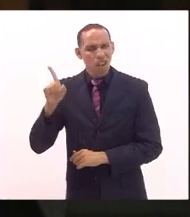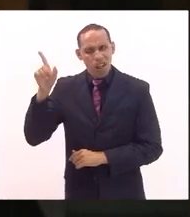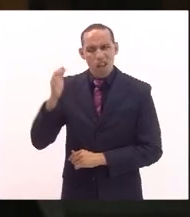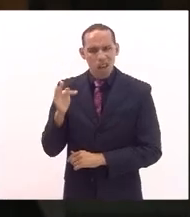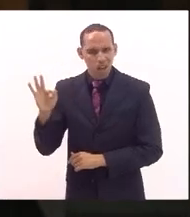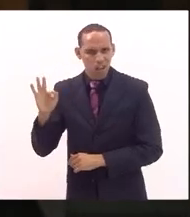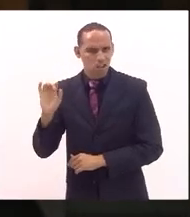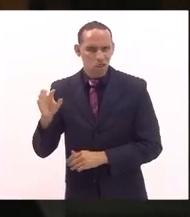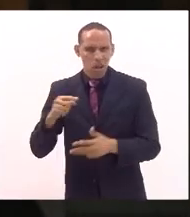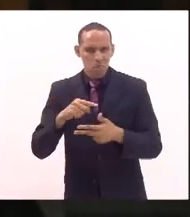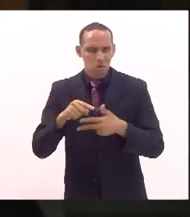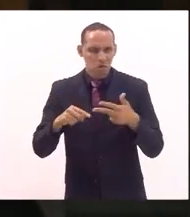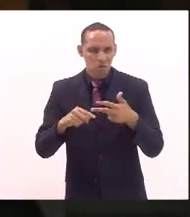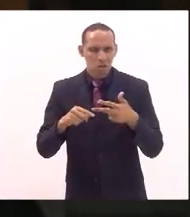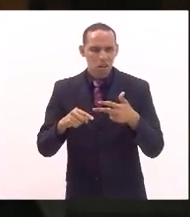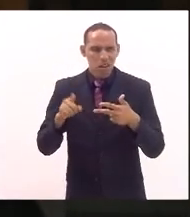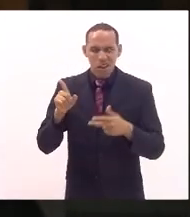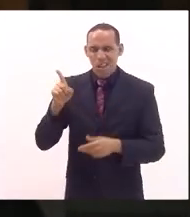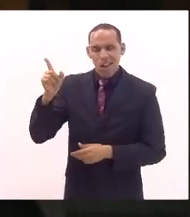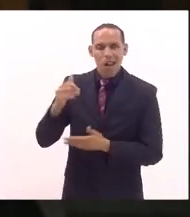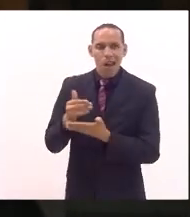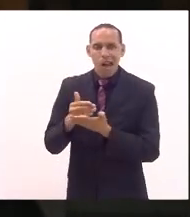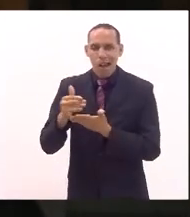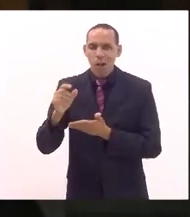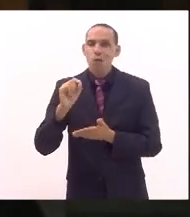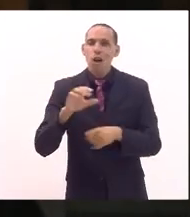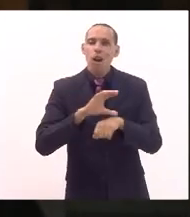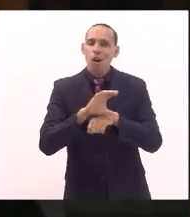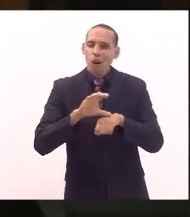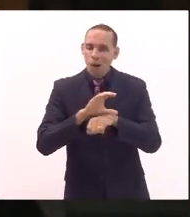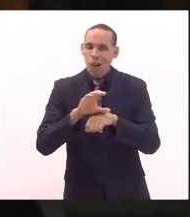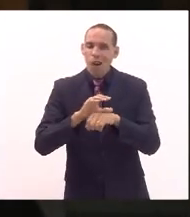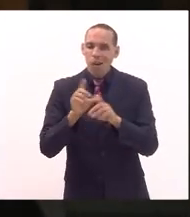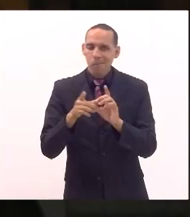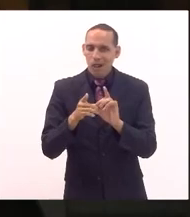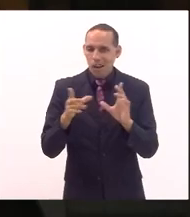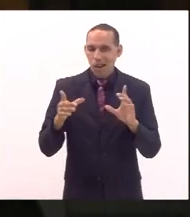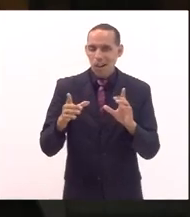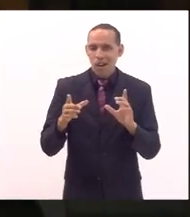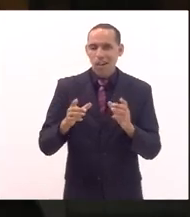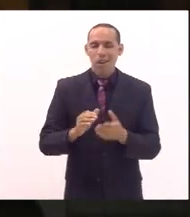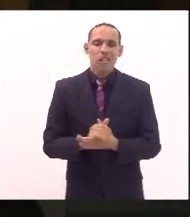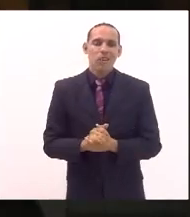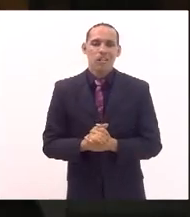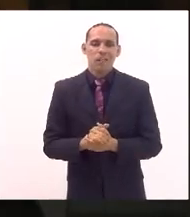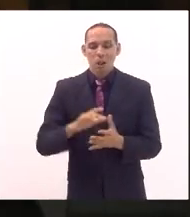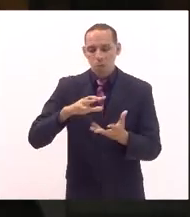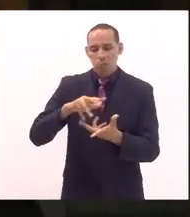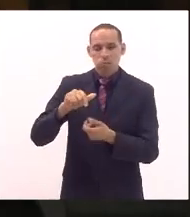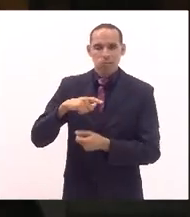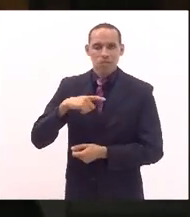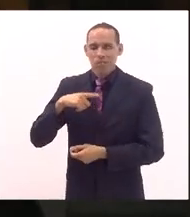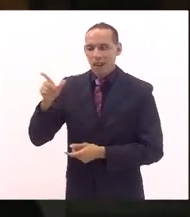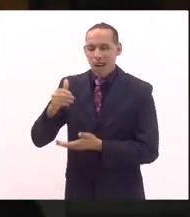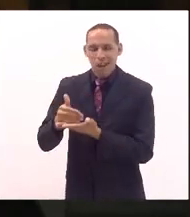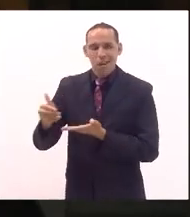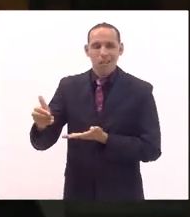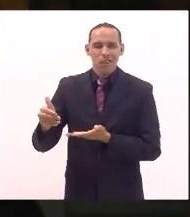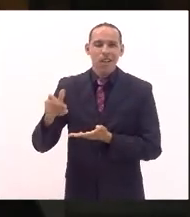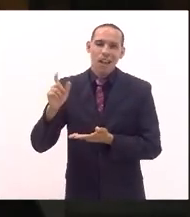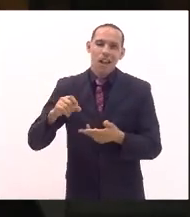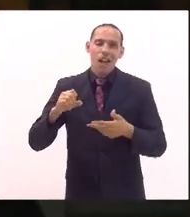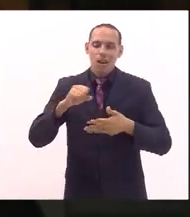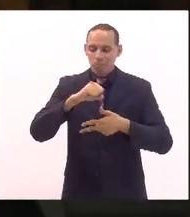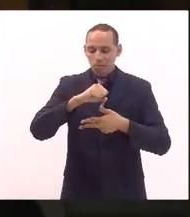berço no alicerce das constituições democráticas do mundo e são os